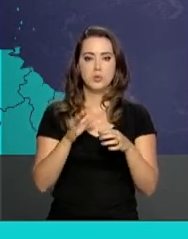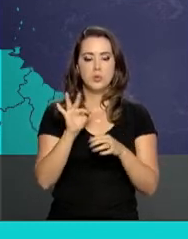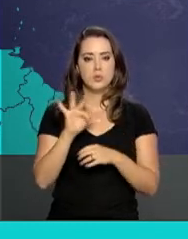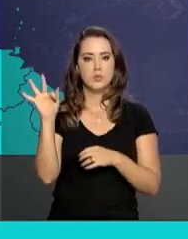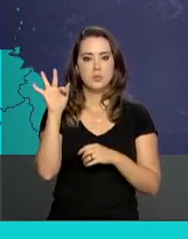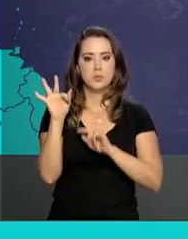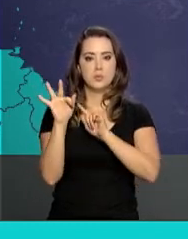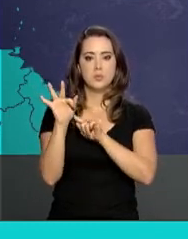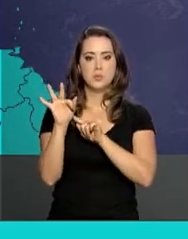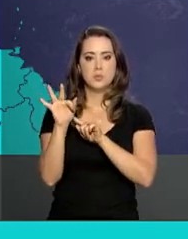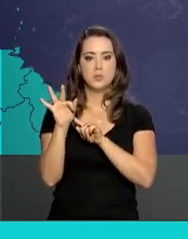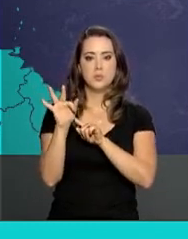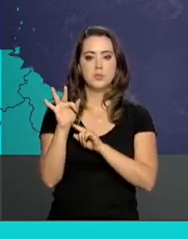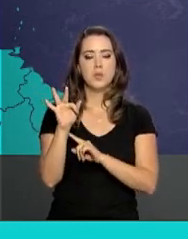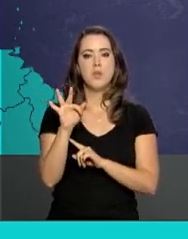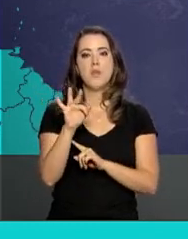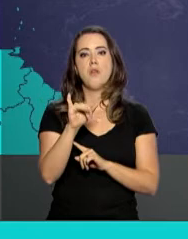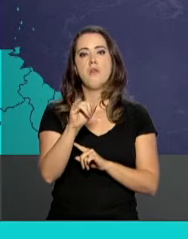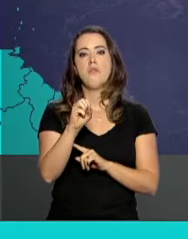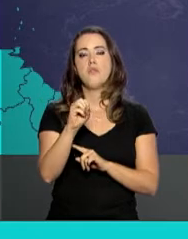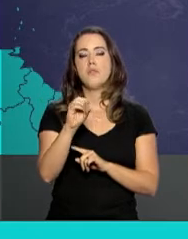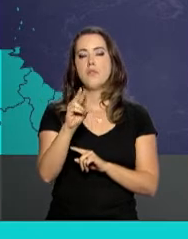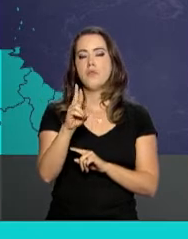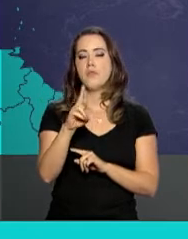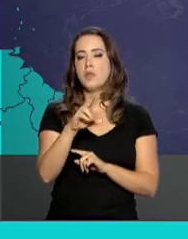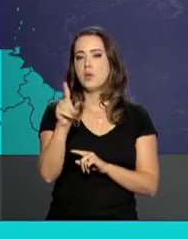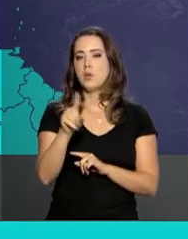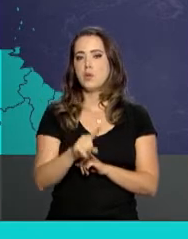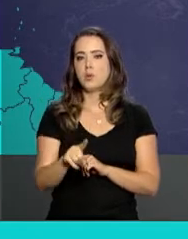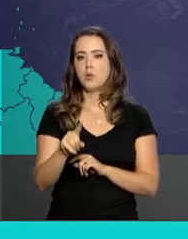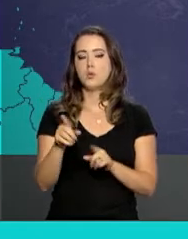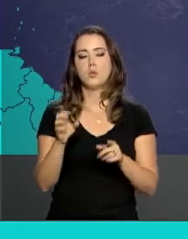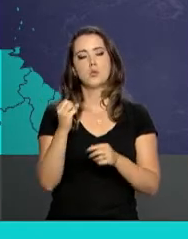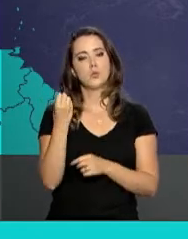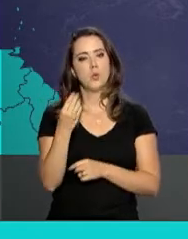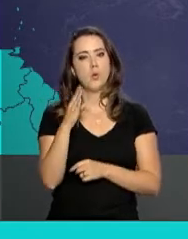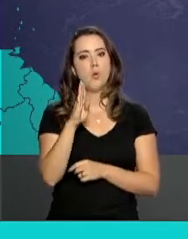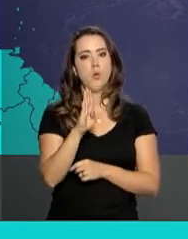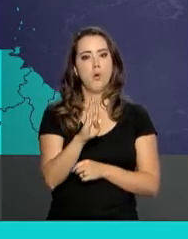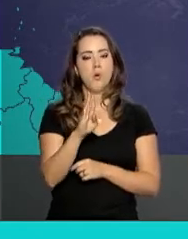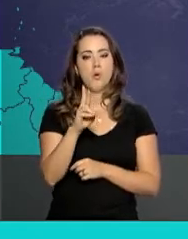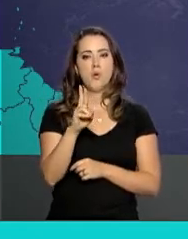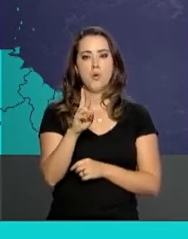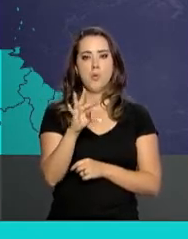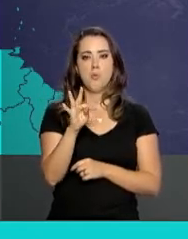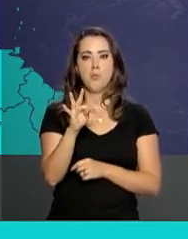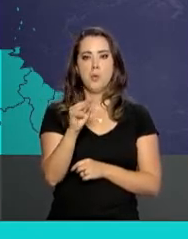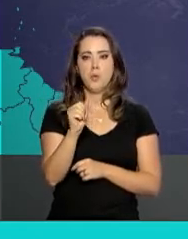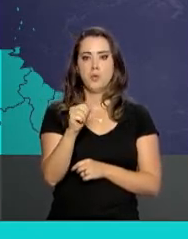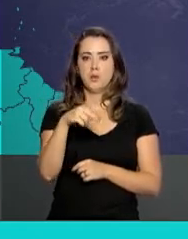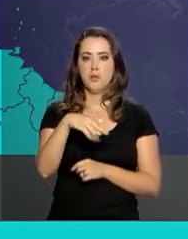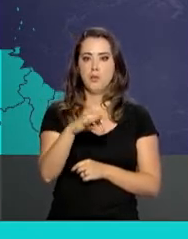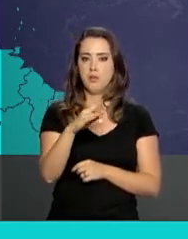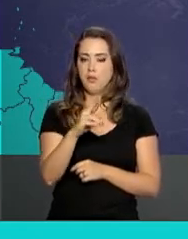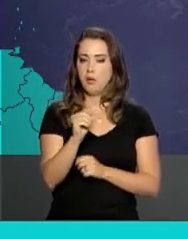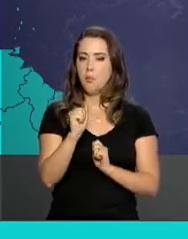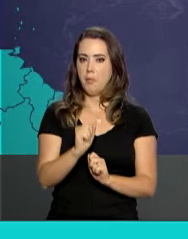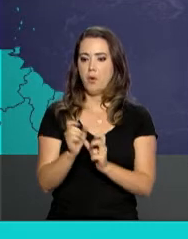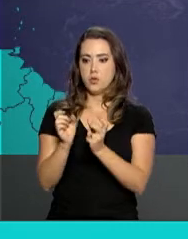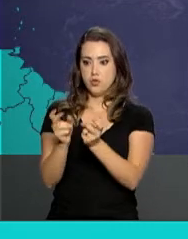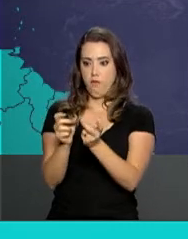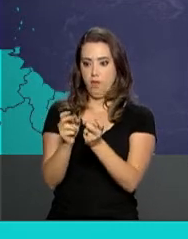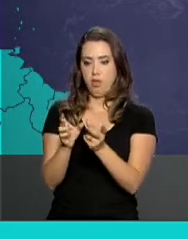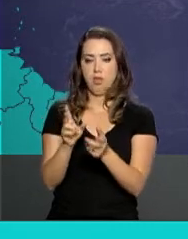federais, como o Fiocruz, como o Butantan, poderão fornecer as vacinas para